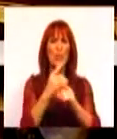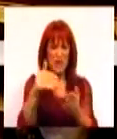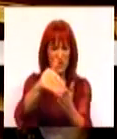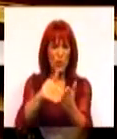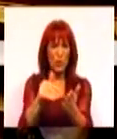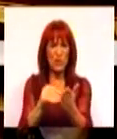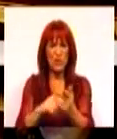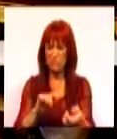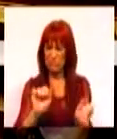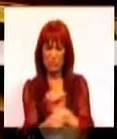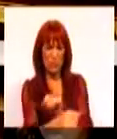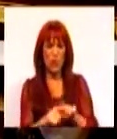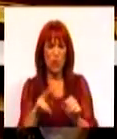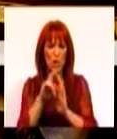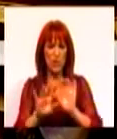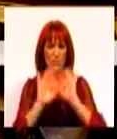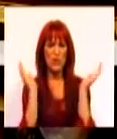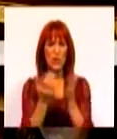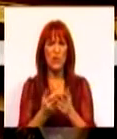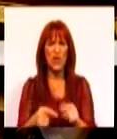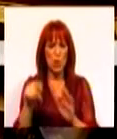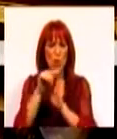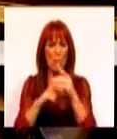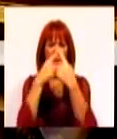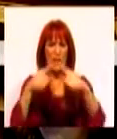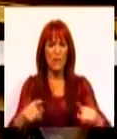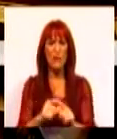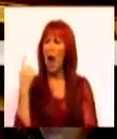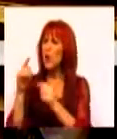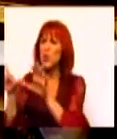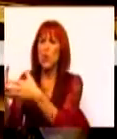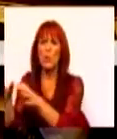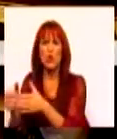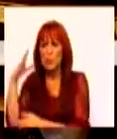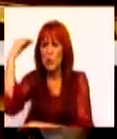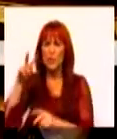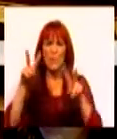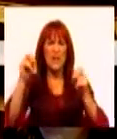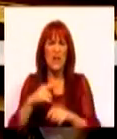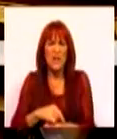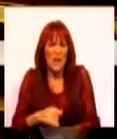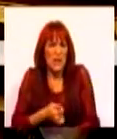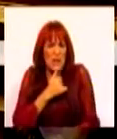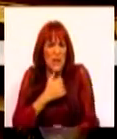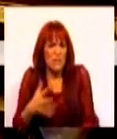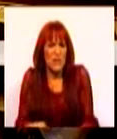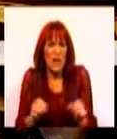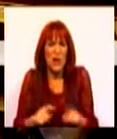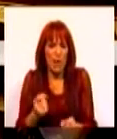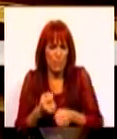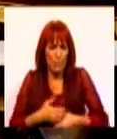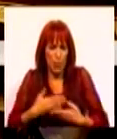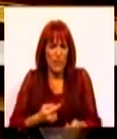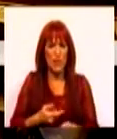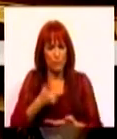introduzem entorces ao regime geral, com normas diferentes para certos grupos de professores em matérias tão decisivas como a